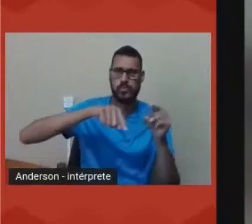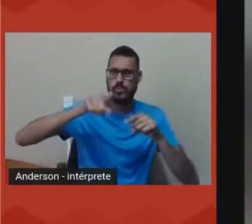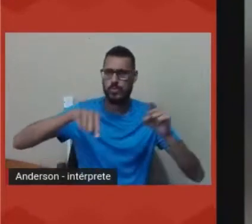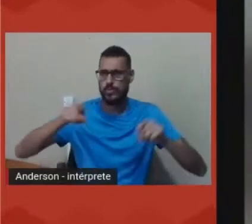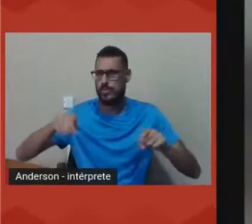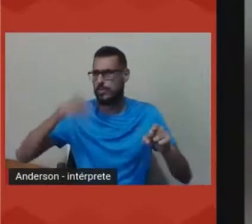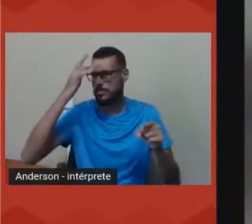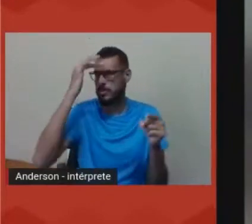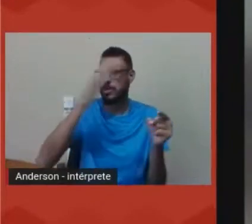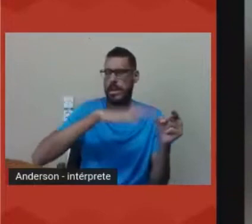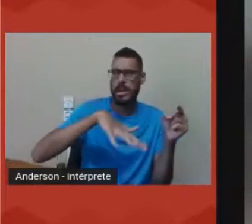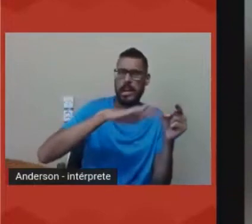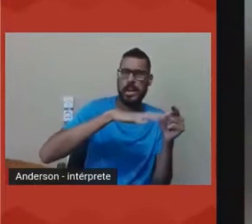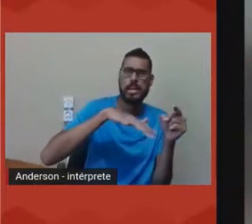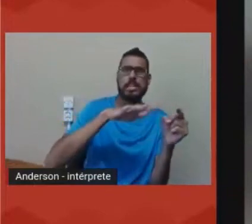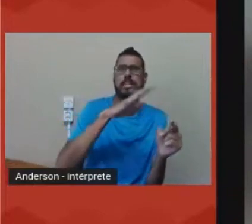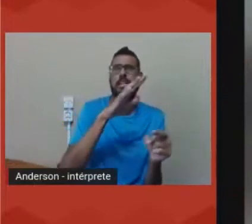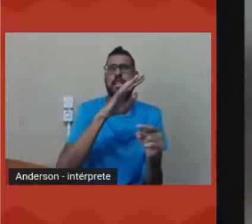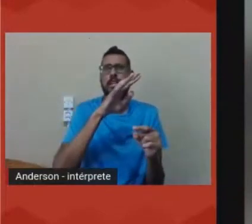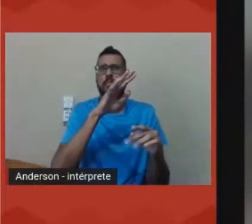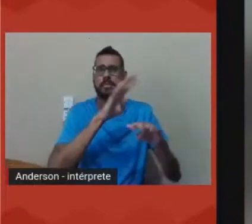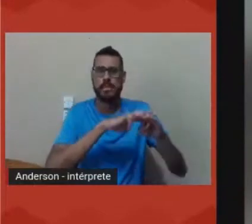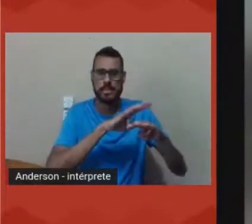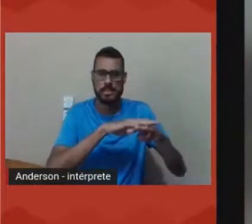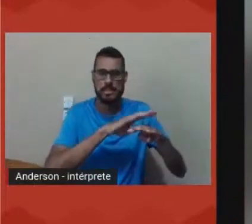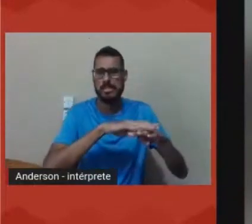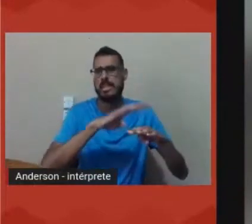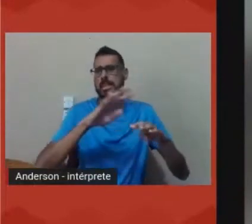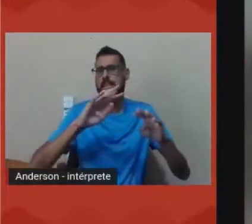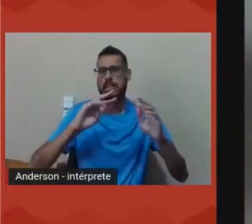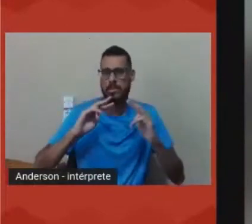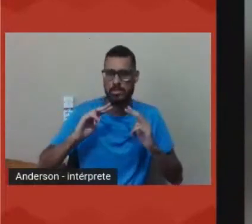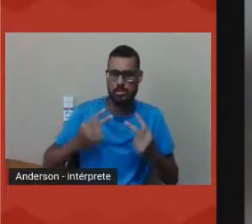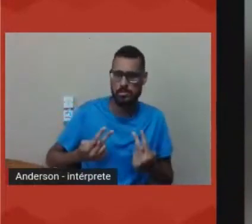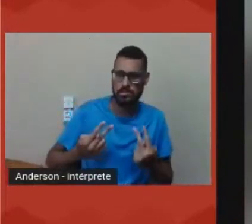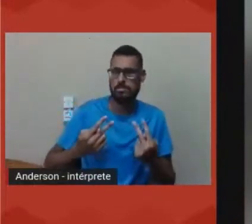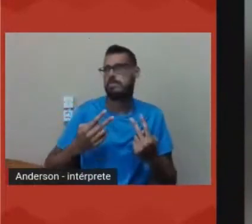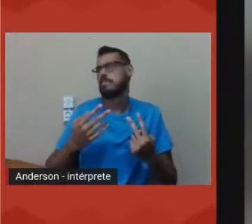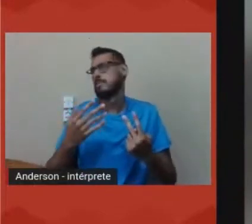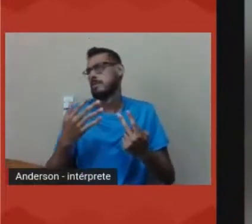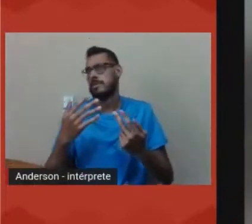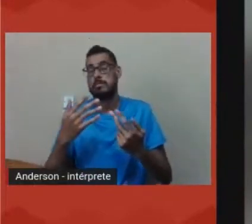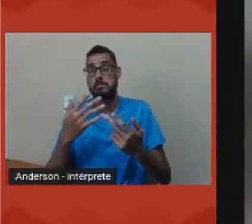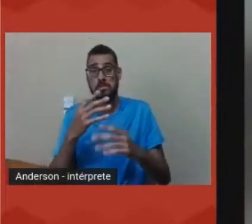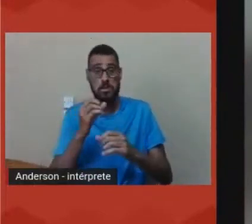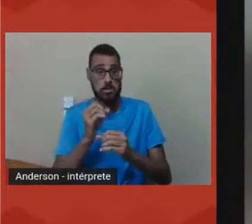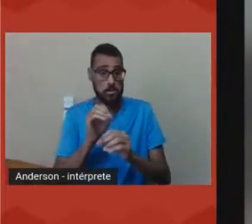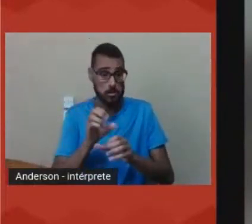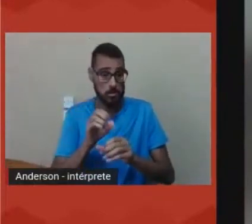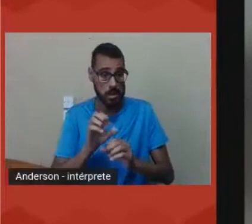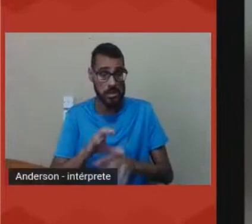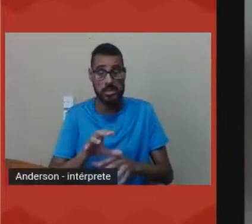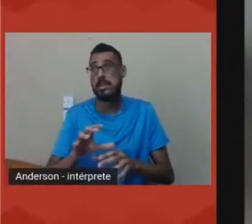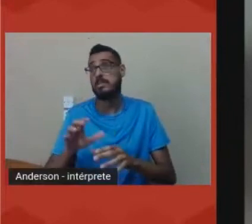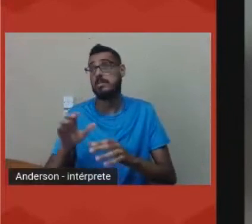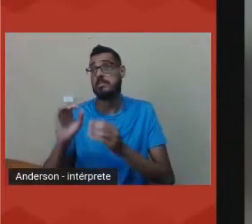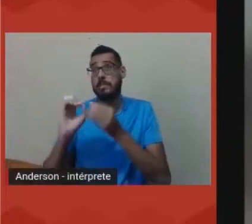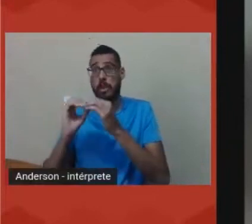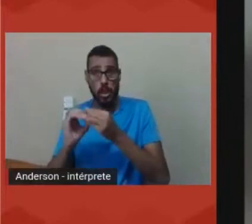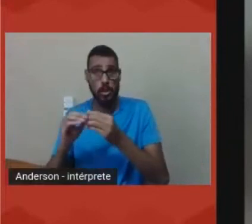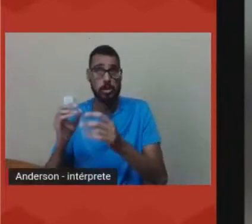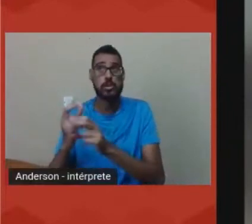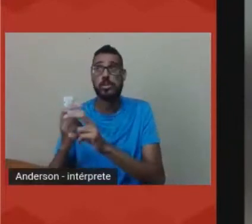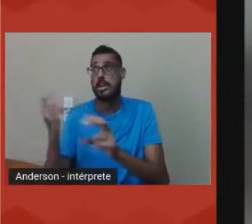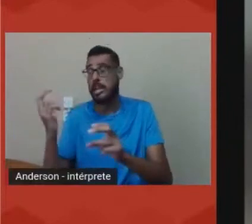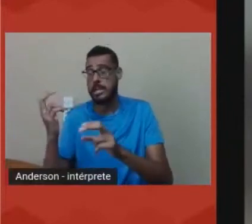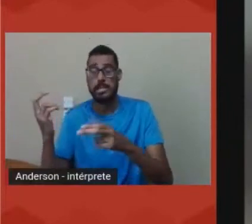biológicas, né? De humanas, pessoal, né? De educação participando do evento, que a gente está fazendo mais específico para engenharia, mas é educação e engenharia, e